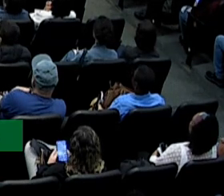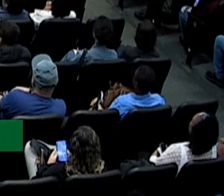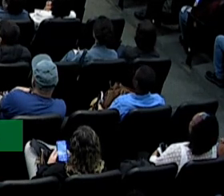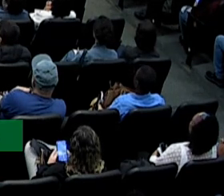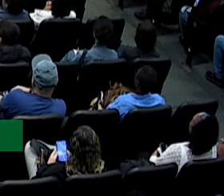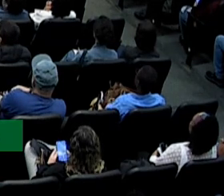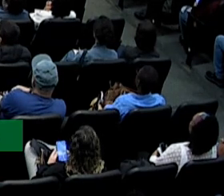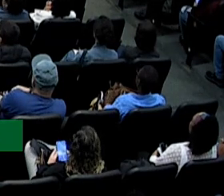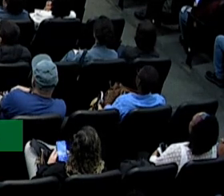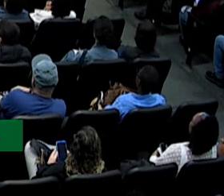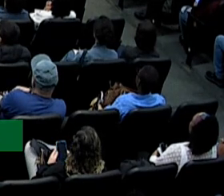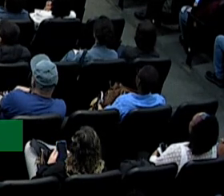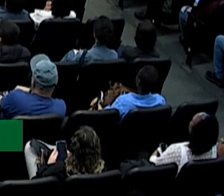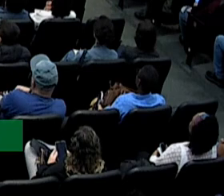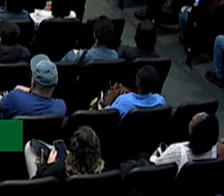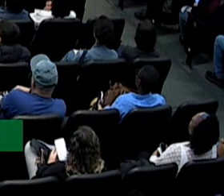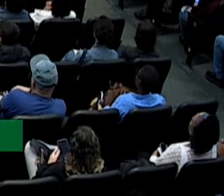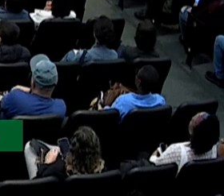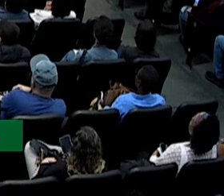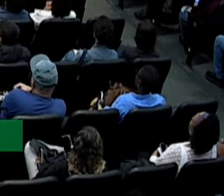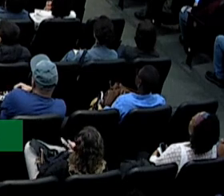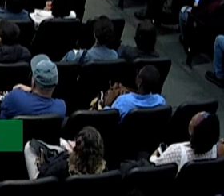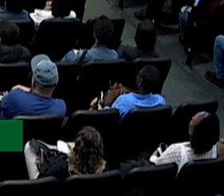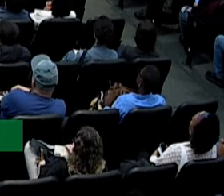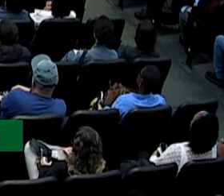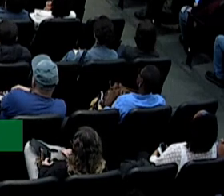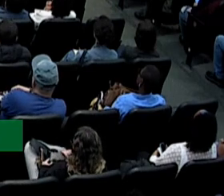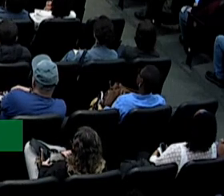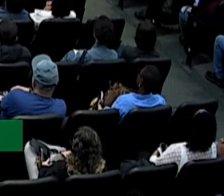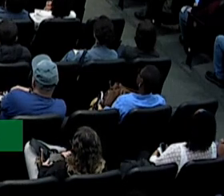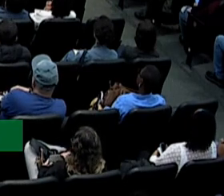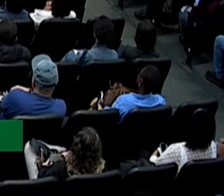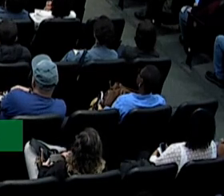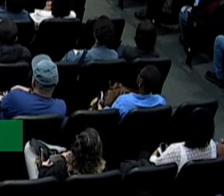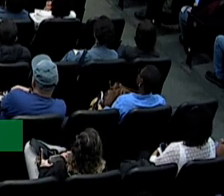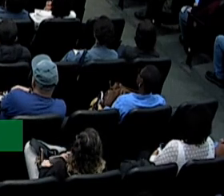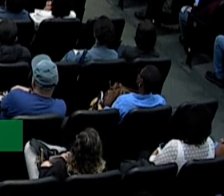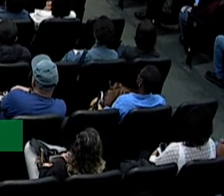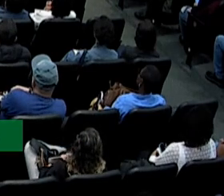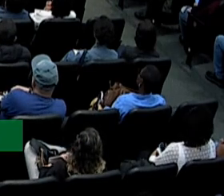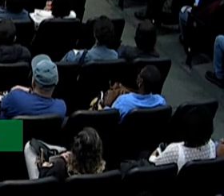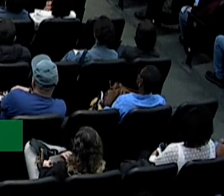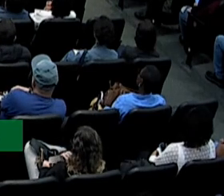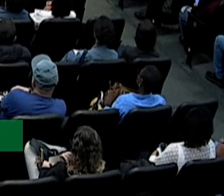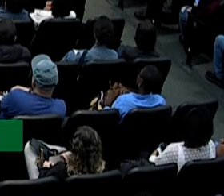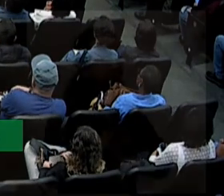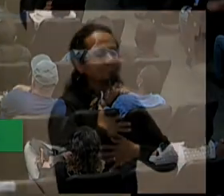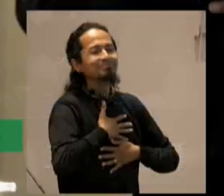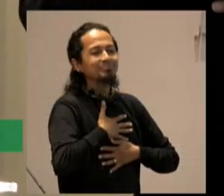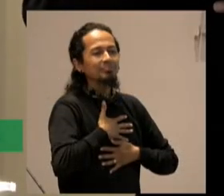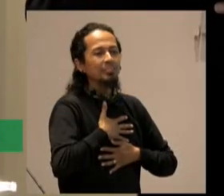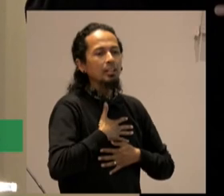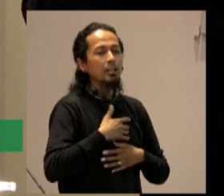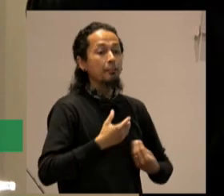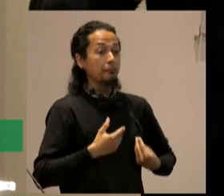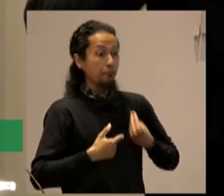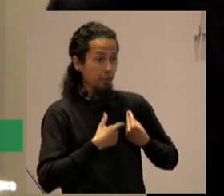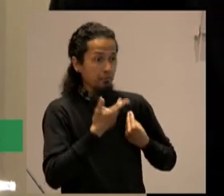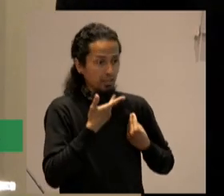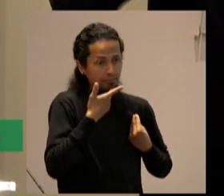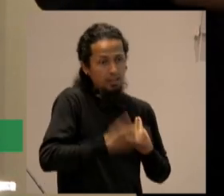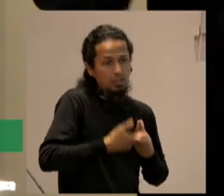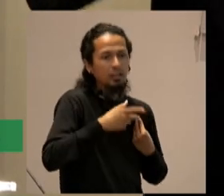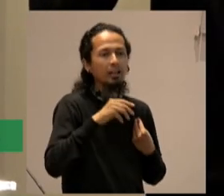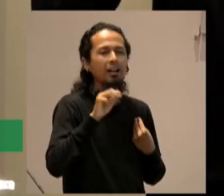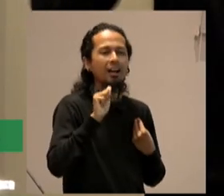Com muita alegria, que também marcamos a presença de Ana Paula Felipe, diretora